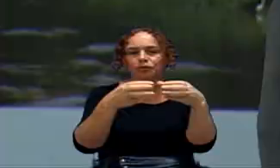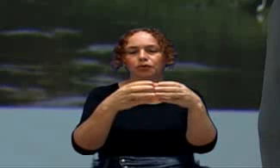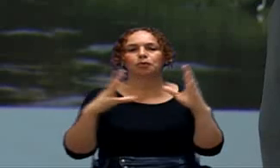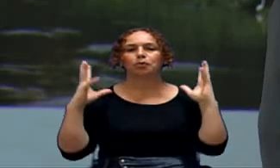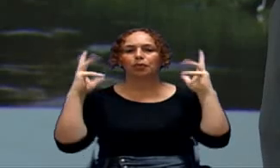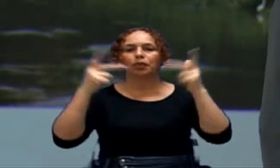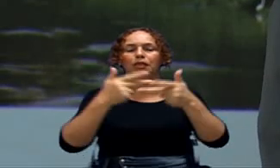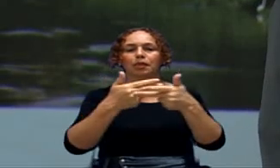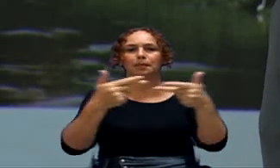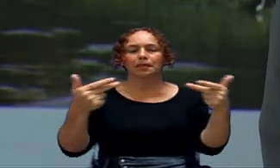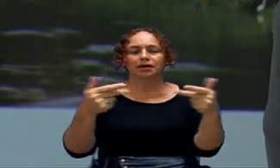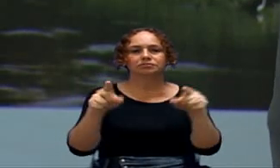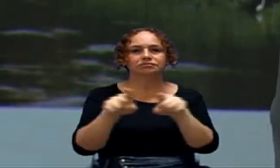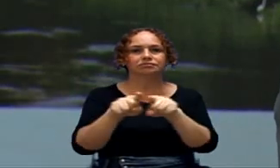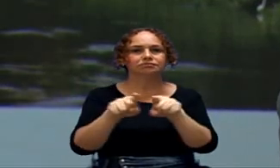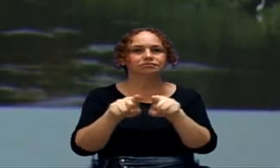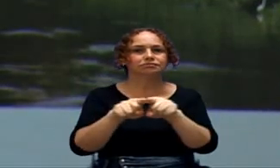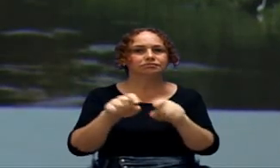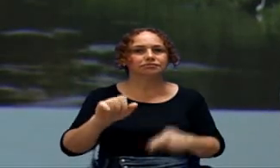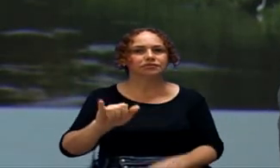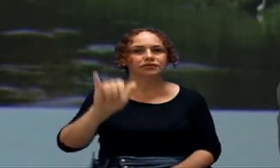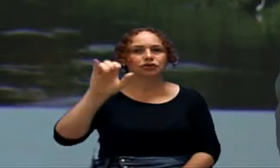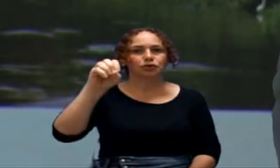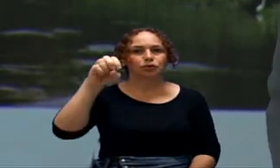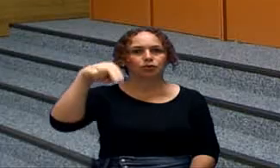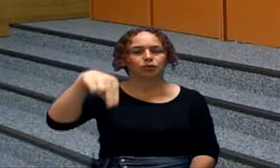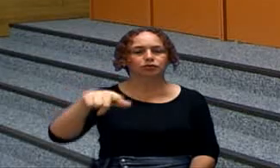Médico veterinário Eric Prestes.